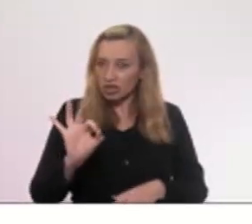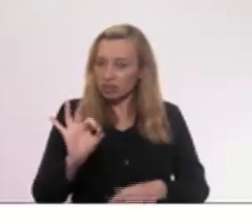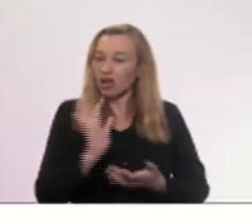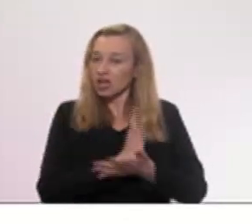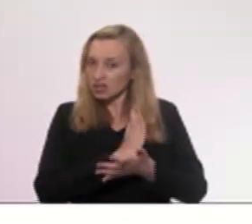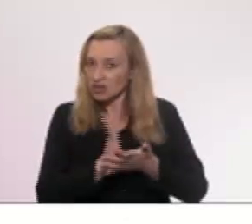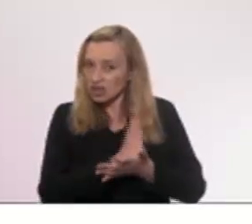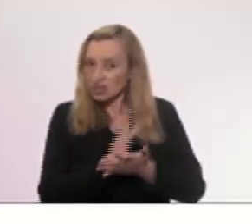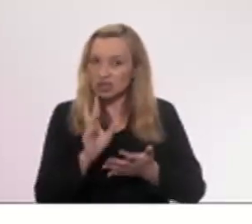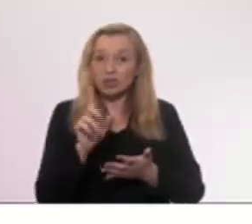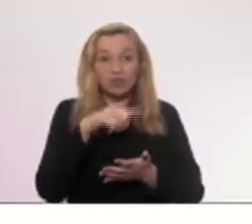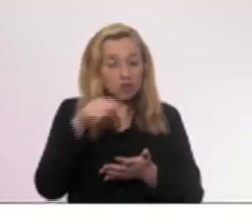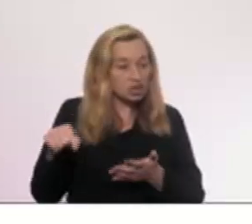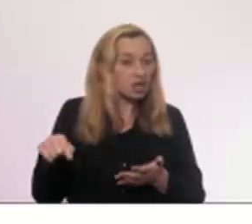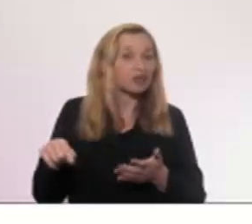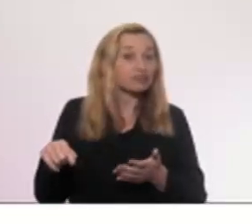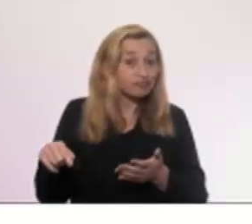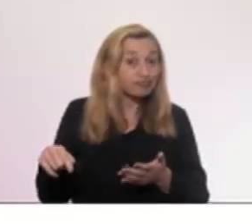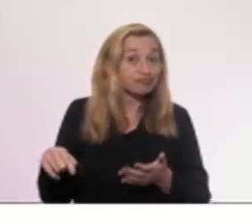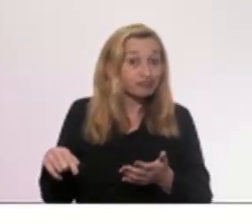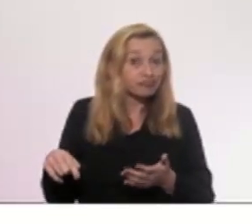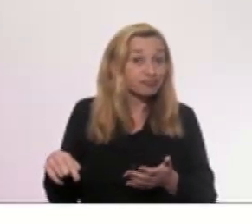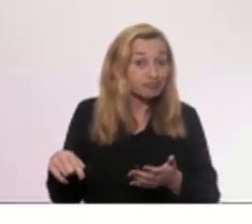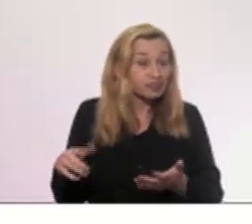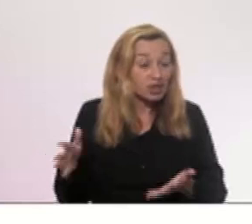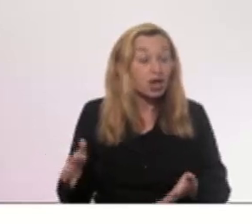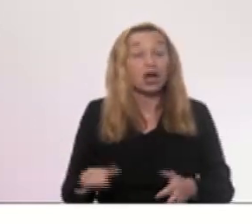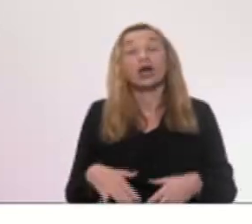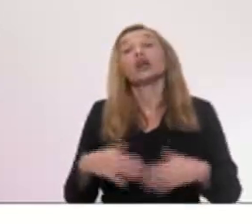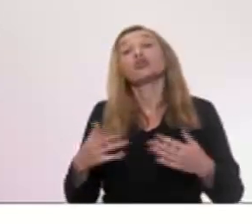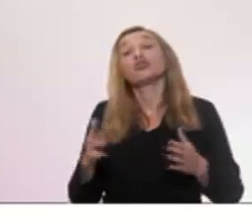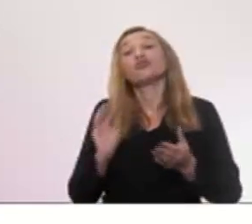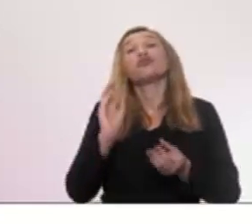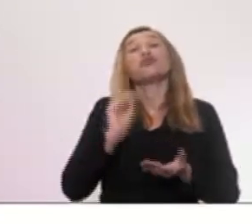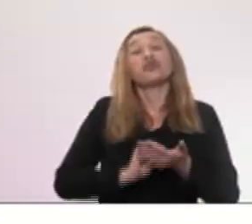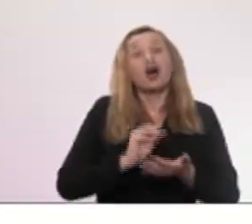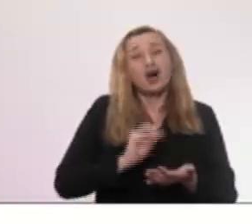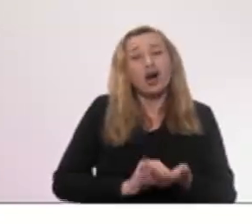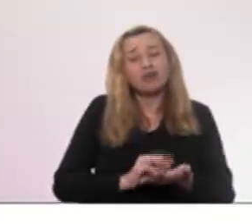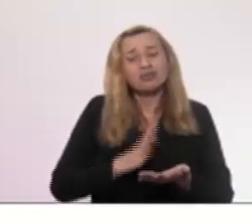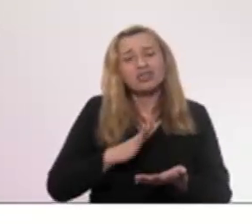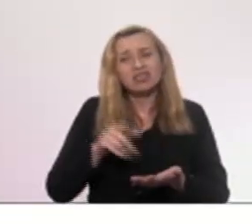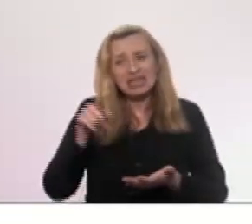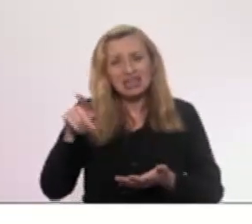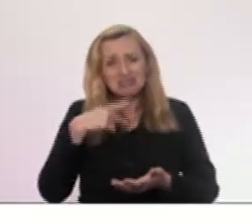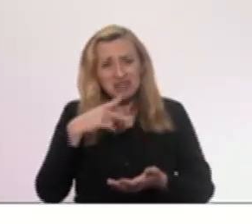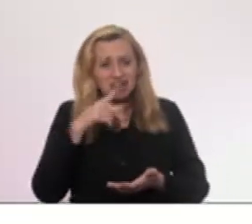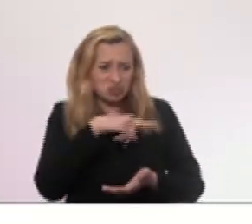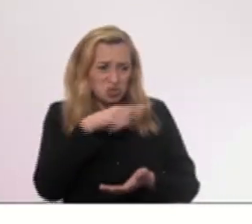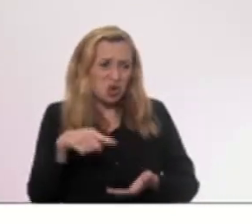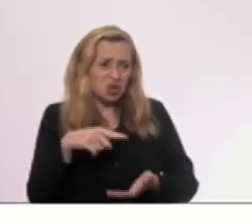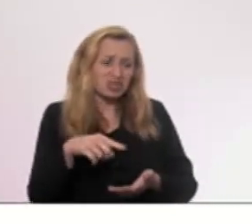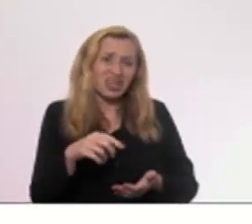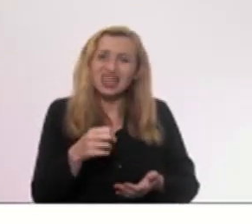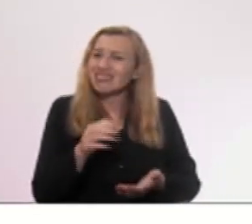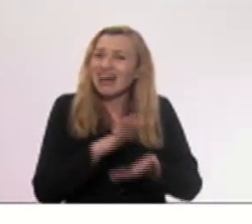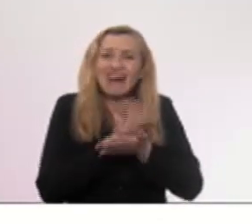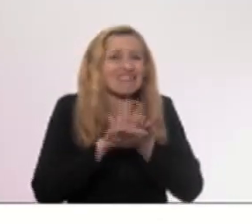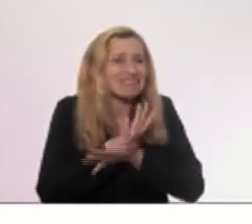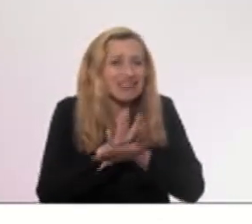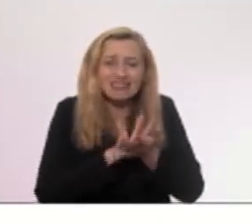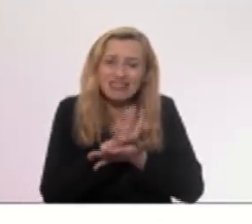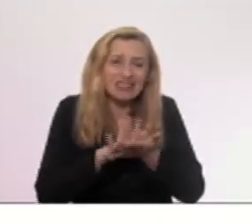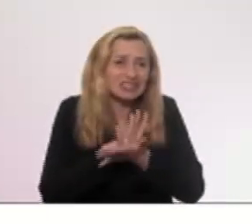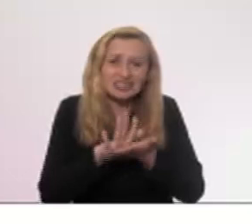orçamento das universidades federais está comprometido com o pessoal em encargos. Portanto, o que resta sobre o qual ele aplica esse corte é quase nada do orçamento.